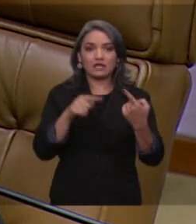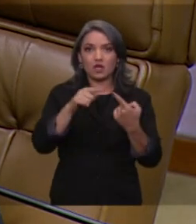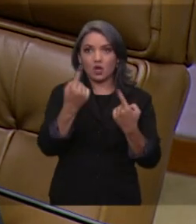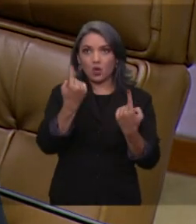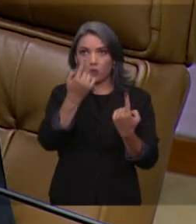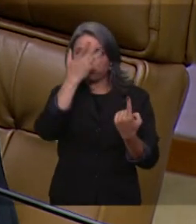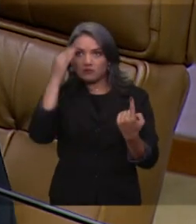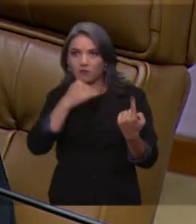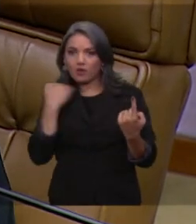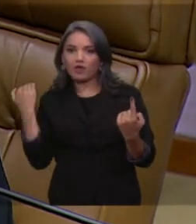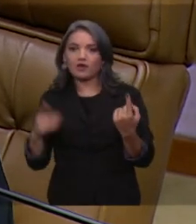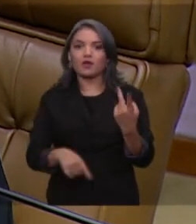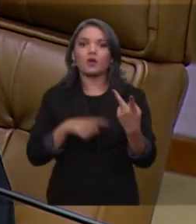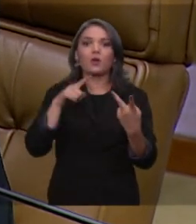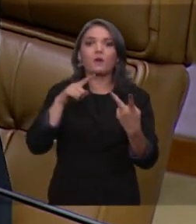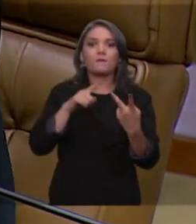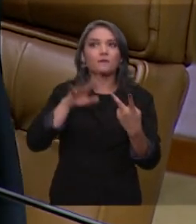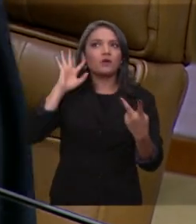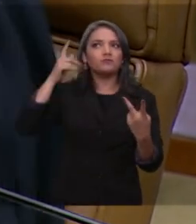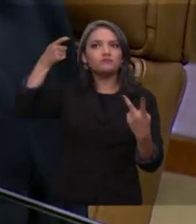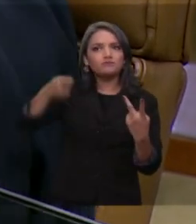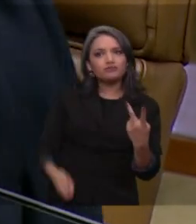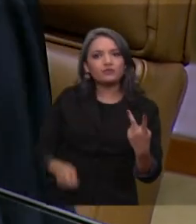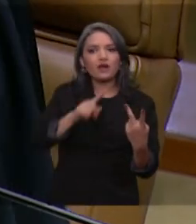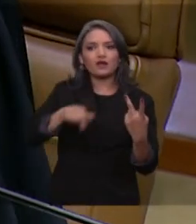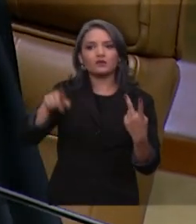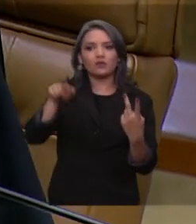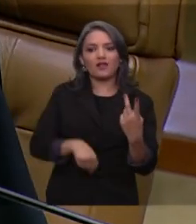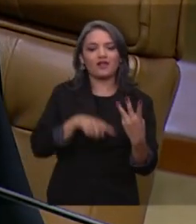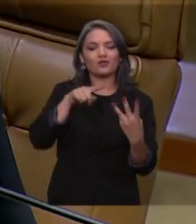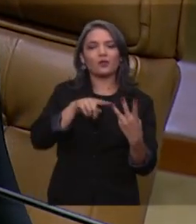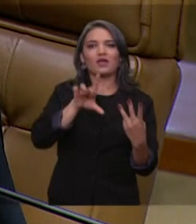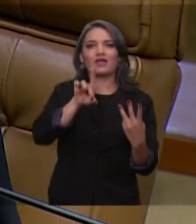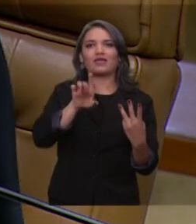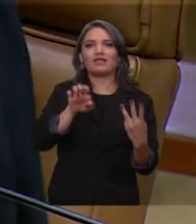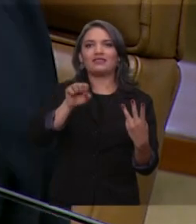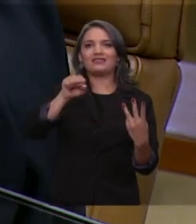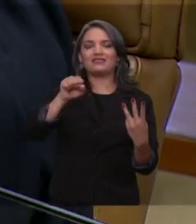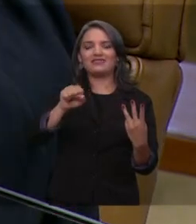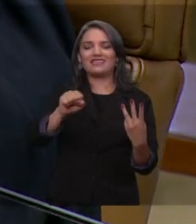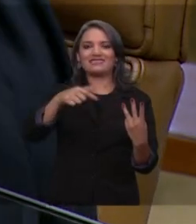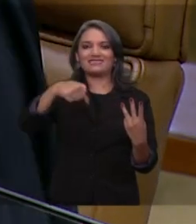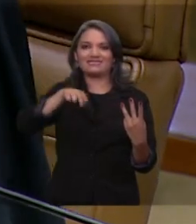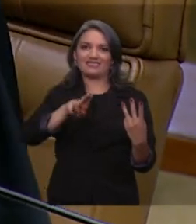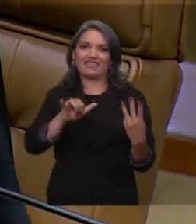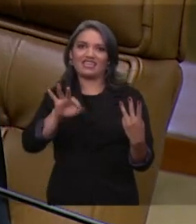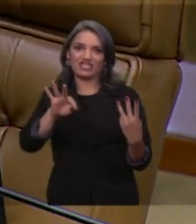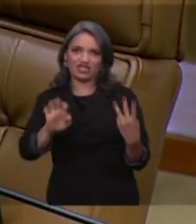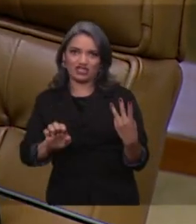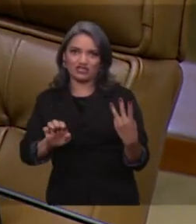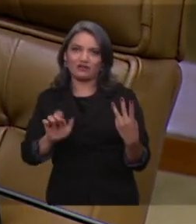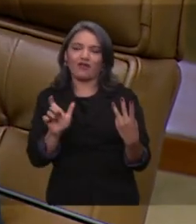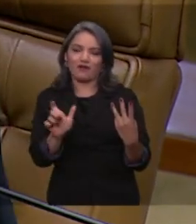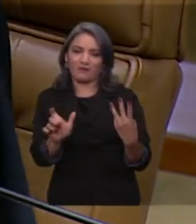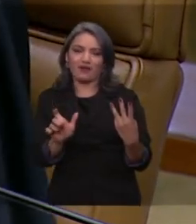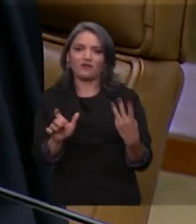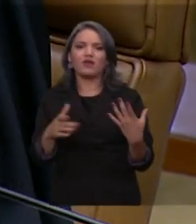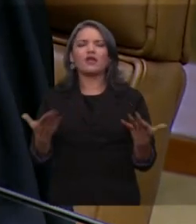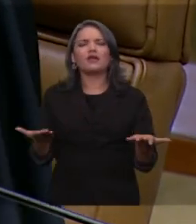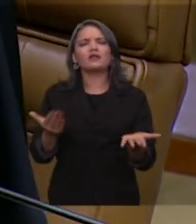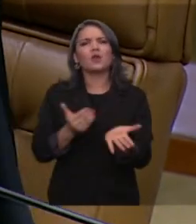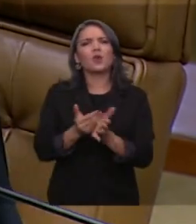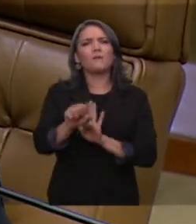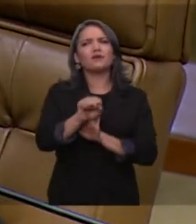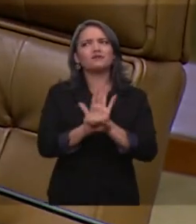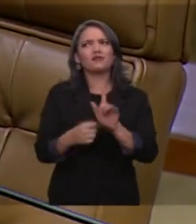anulatória, bem como pelo desquite. Então, aqui o Brasil, no início do século passado,